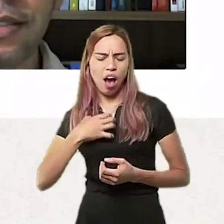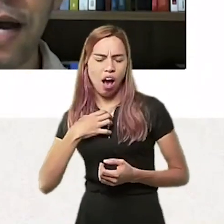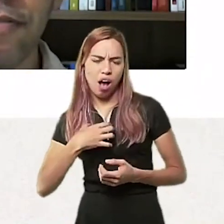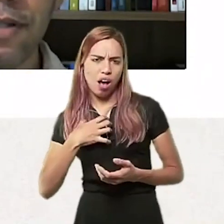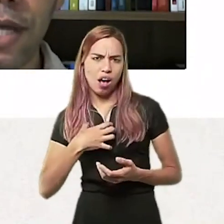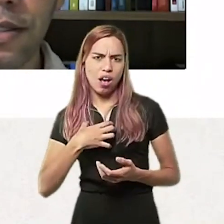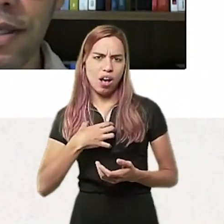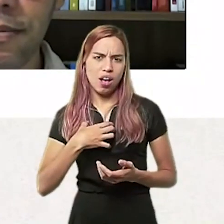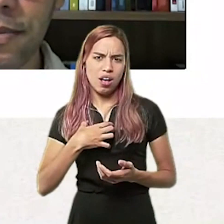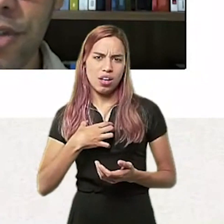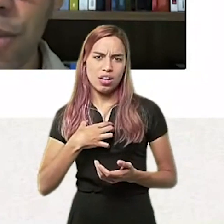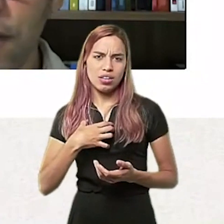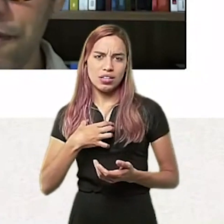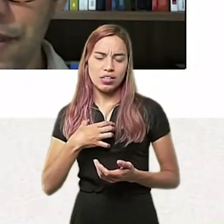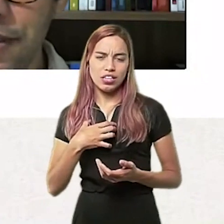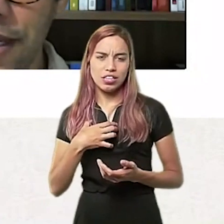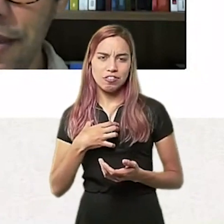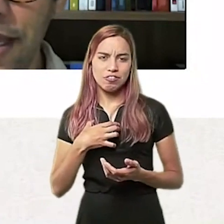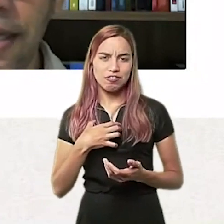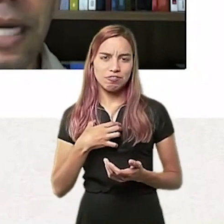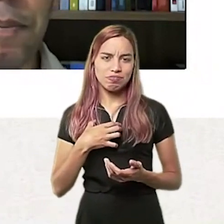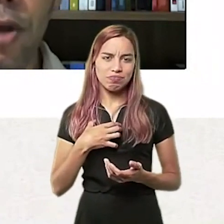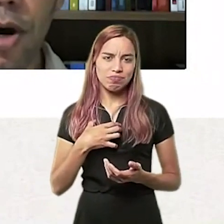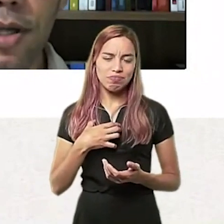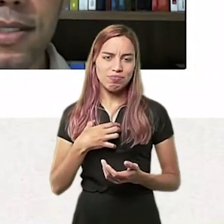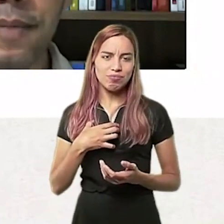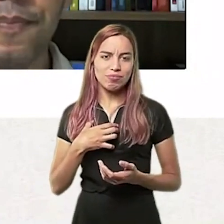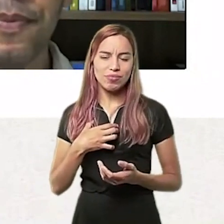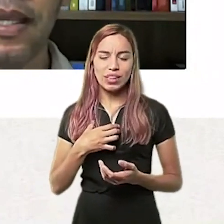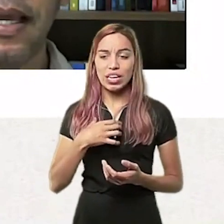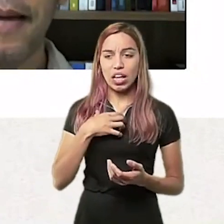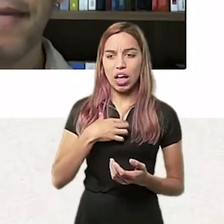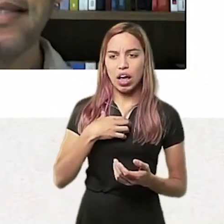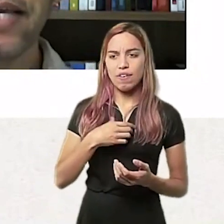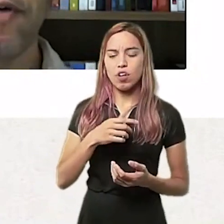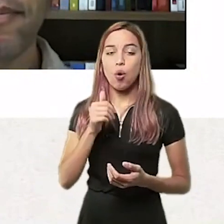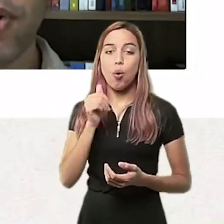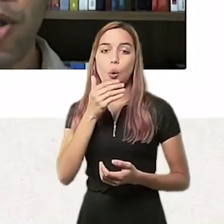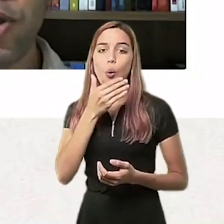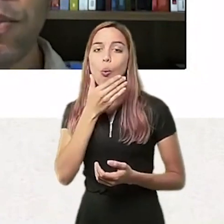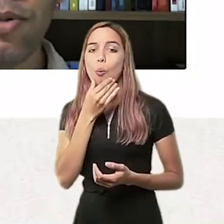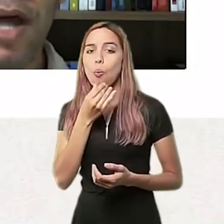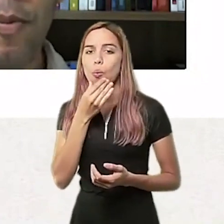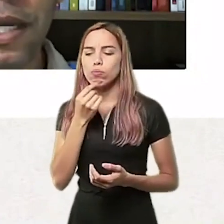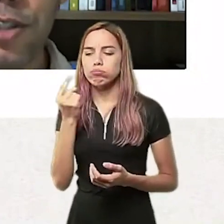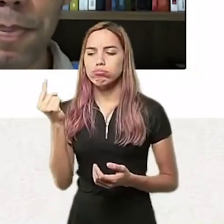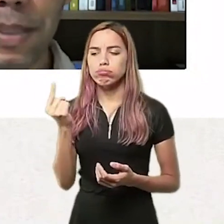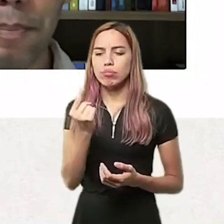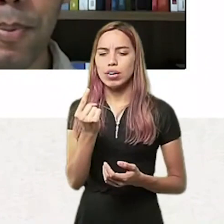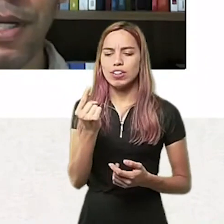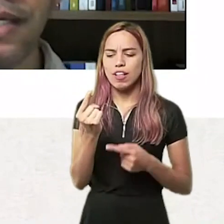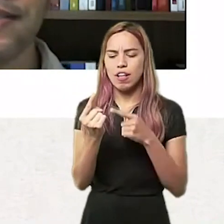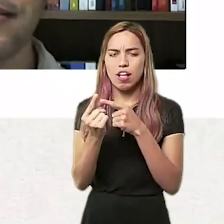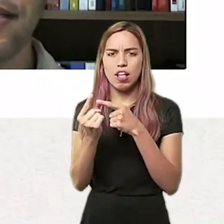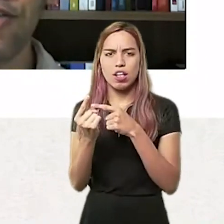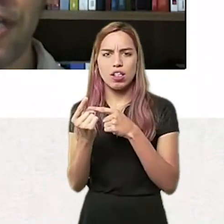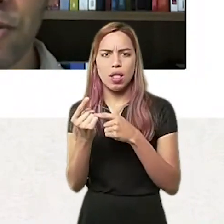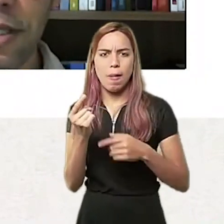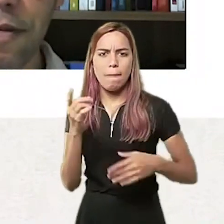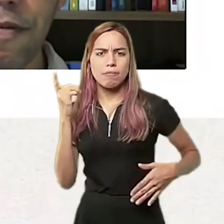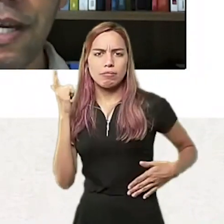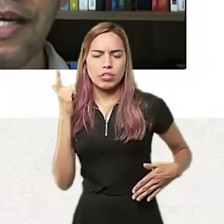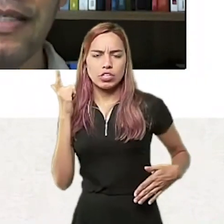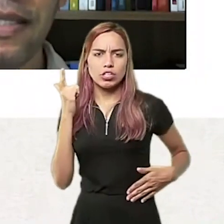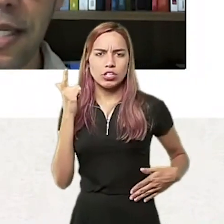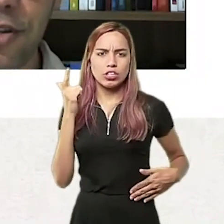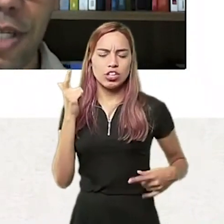possivelmente tinha uma vida, né, criminosa, mas que foi morto brutalmente pela polícia, sem